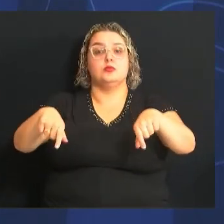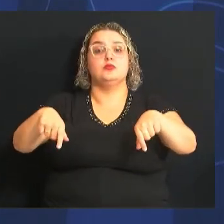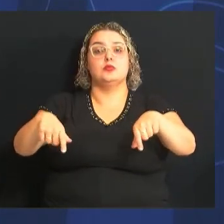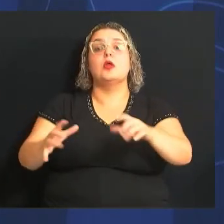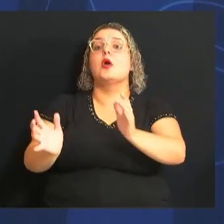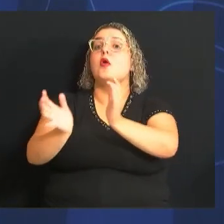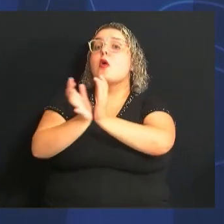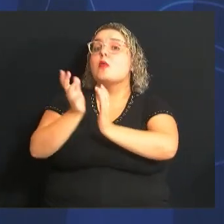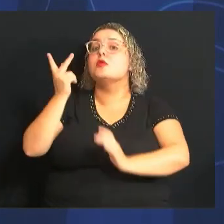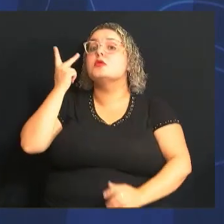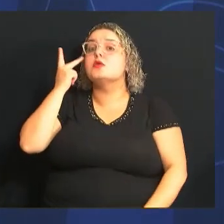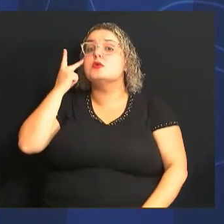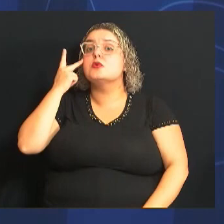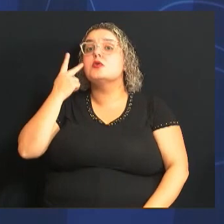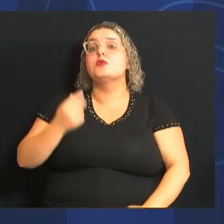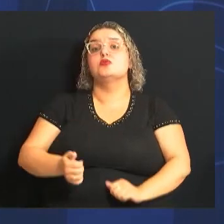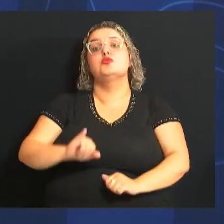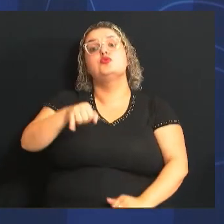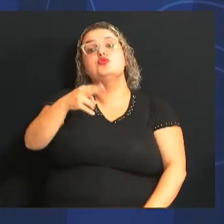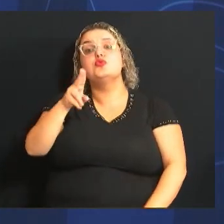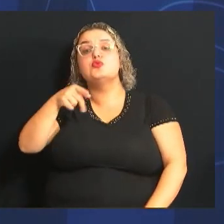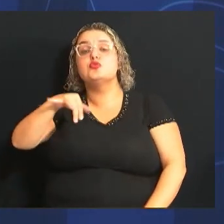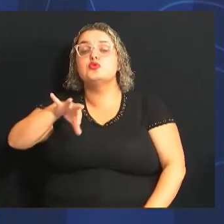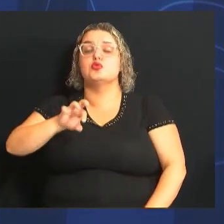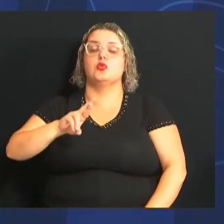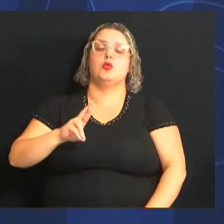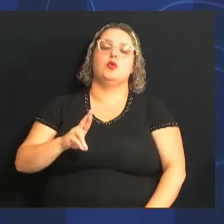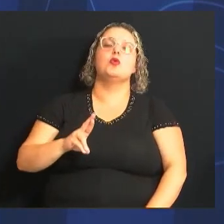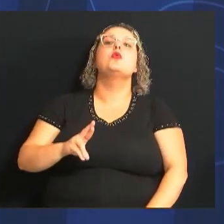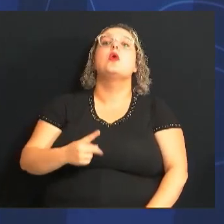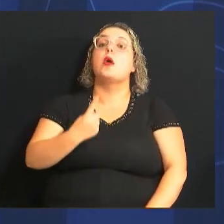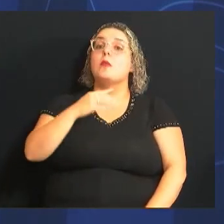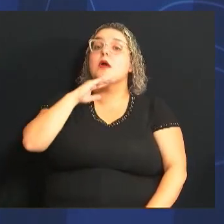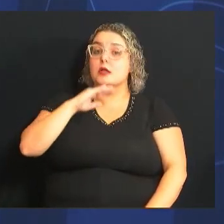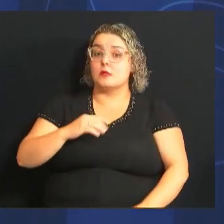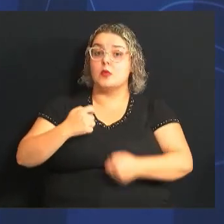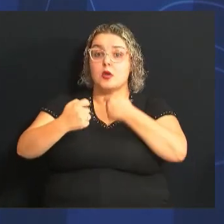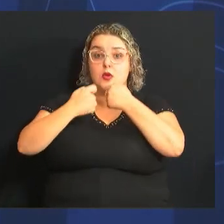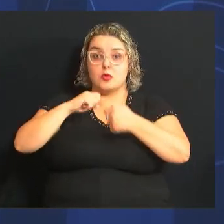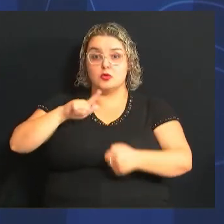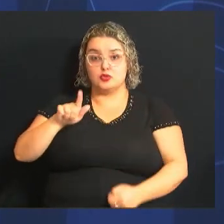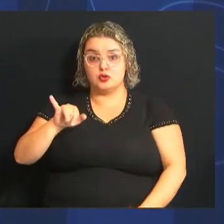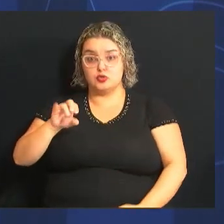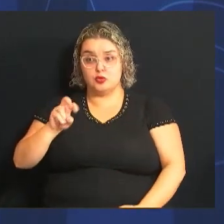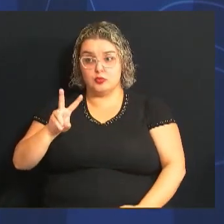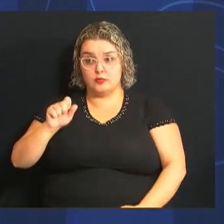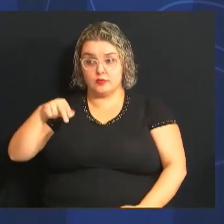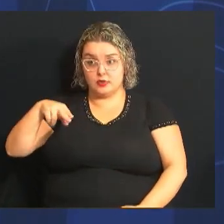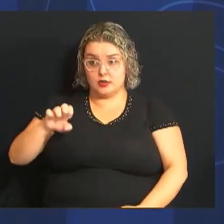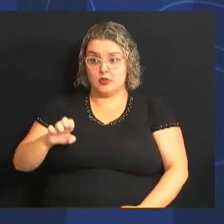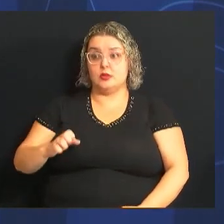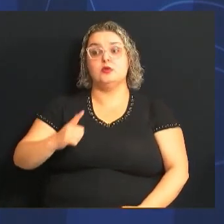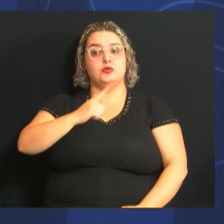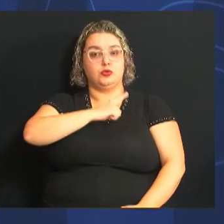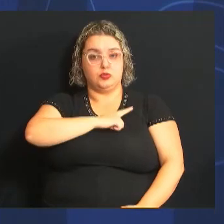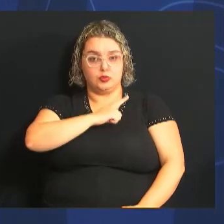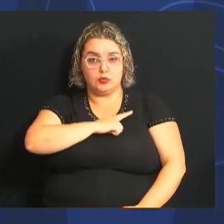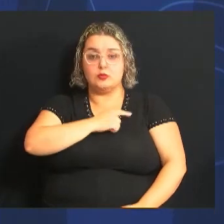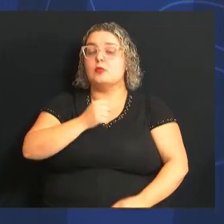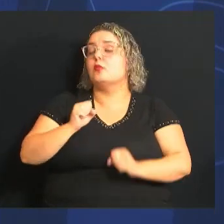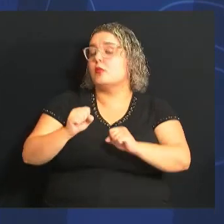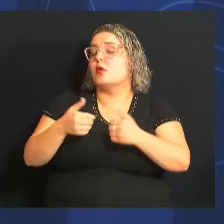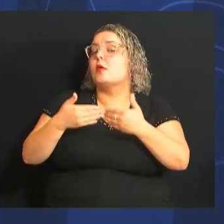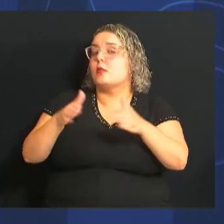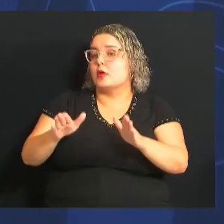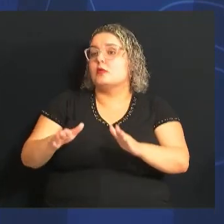a partir da 1h da tarde. Tem entrevista também com o Giovanni Augusto, meia do Guarani, o Bugre que está para estrear no Campeonato